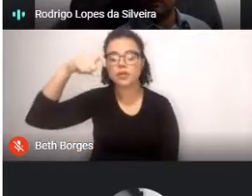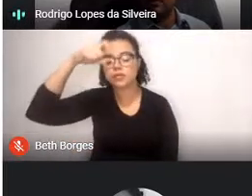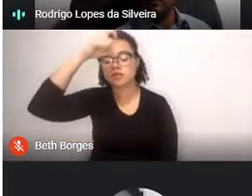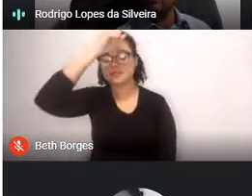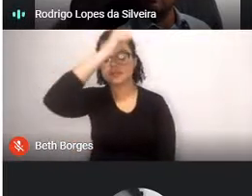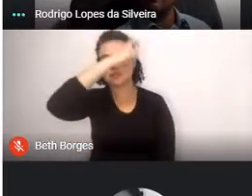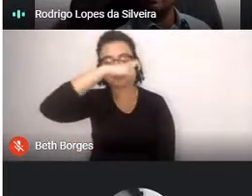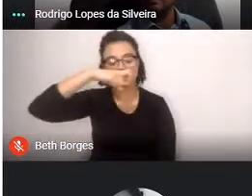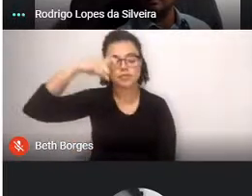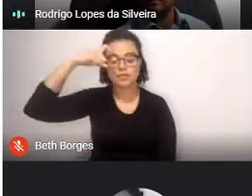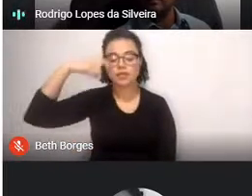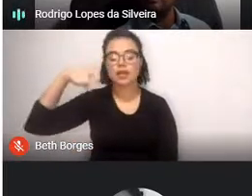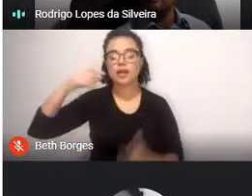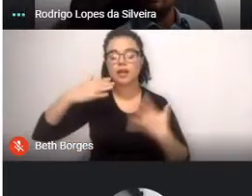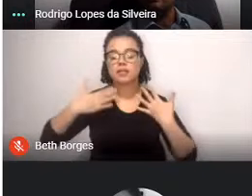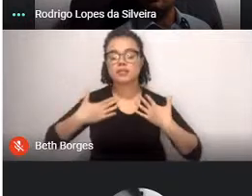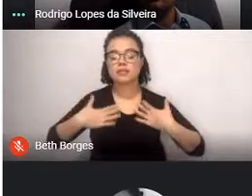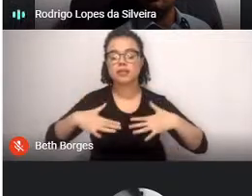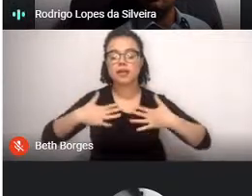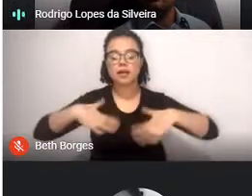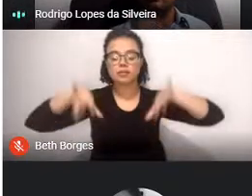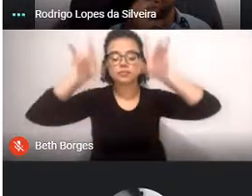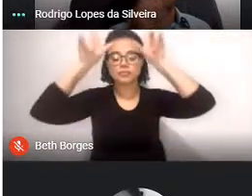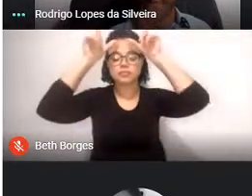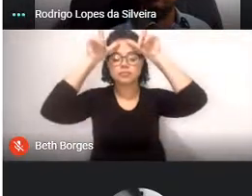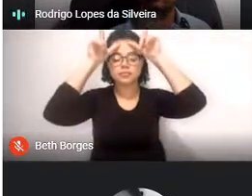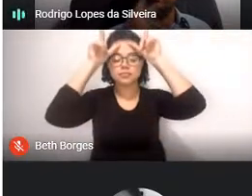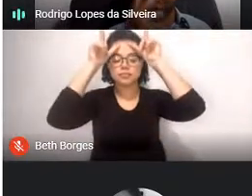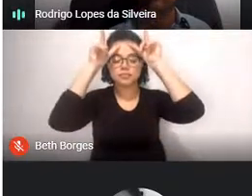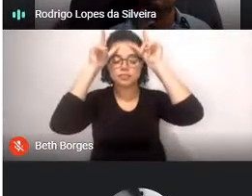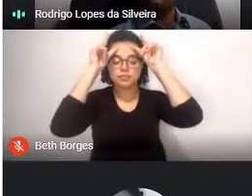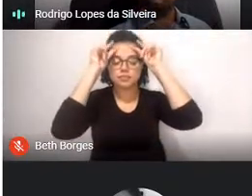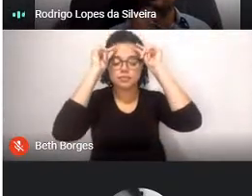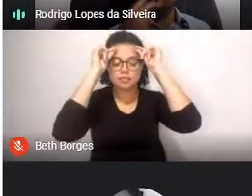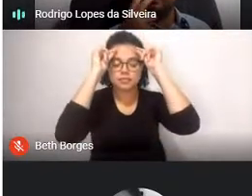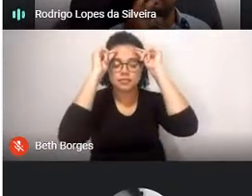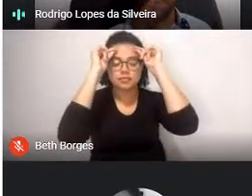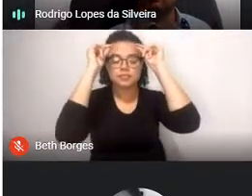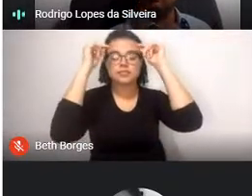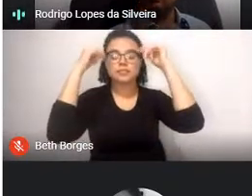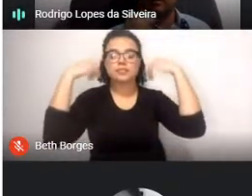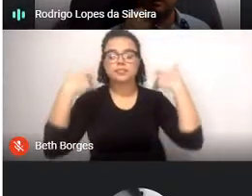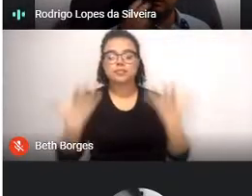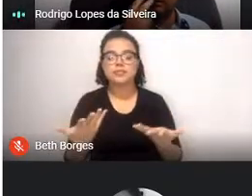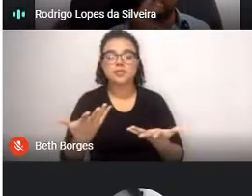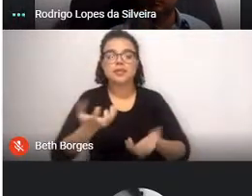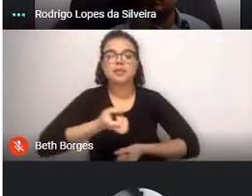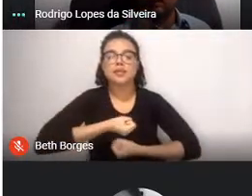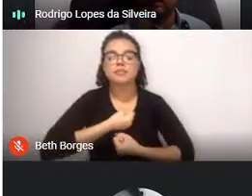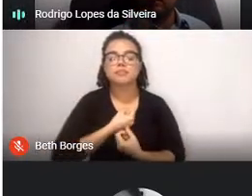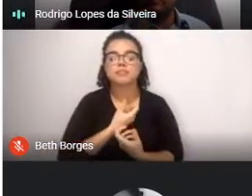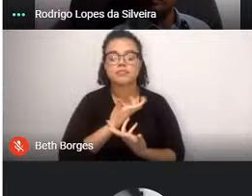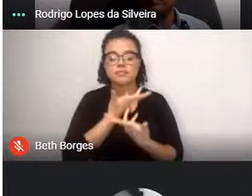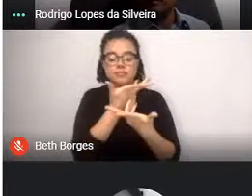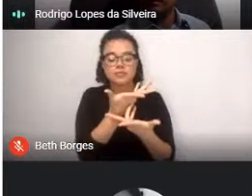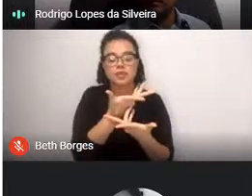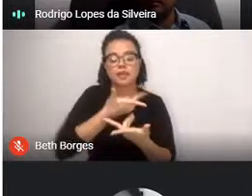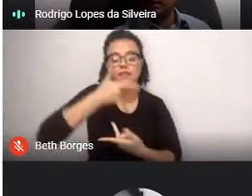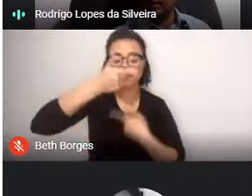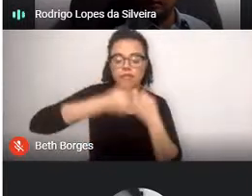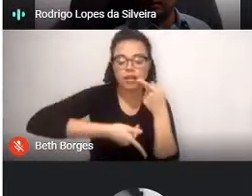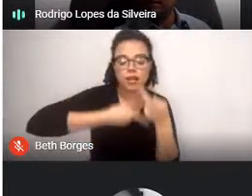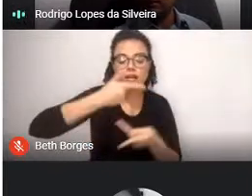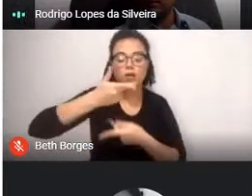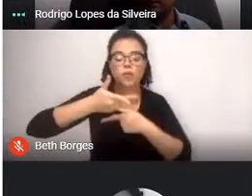processo de relaxamento, né, consiga fazer o processo de verbalização, conversação, tá? Dentro